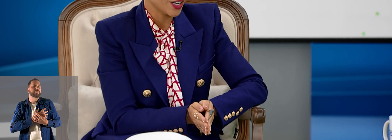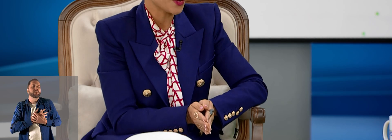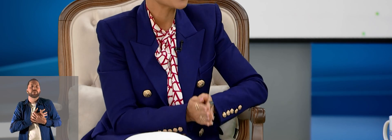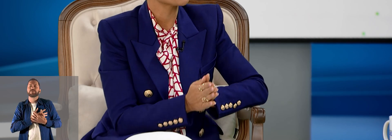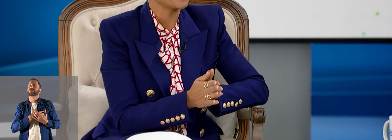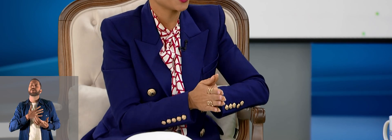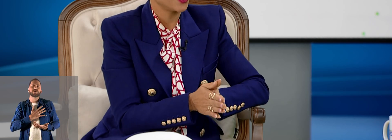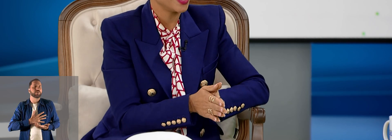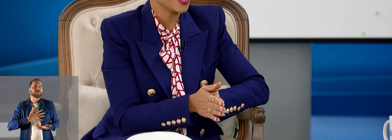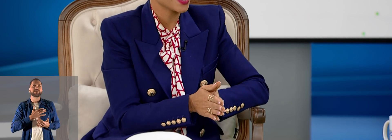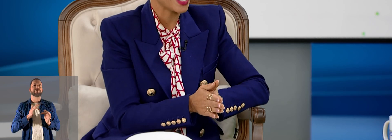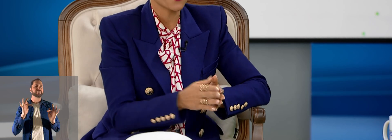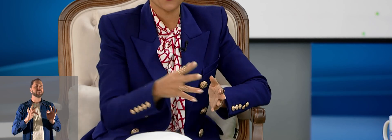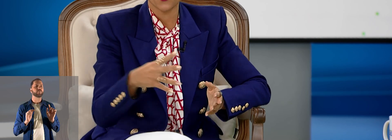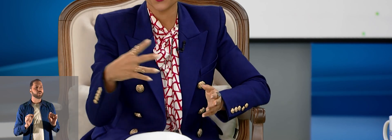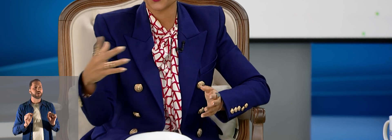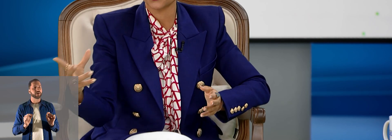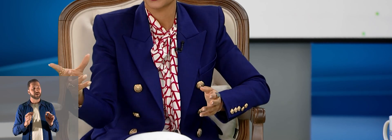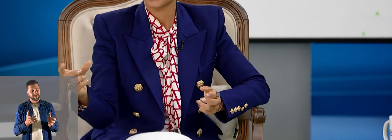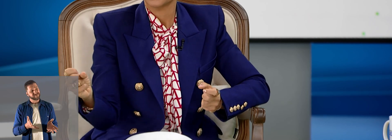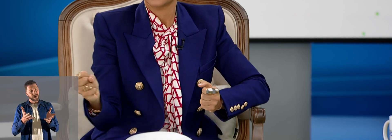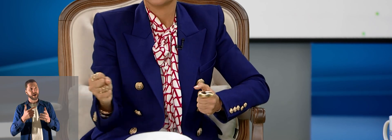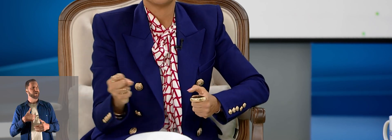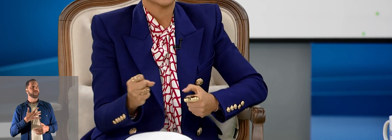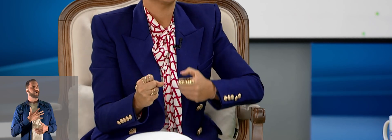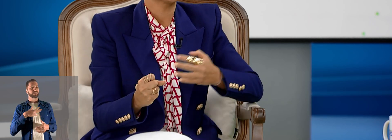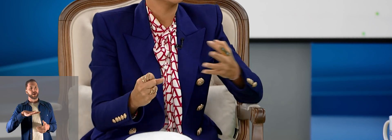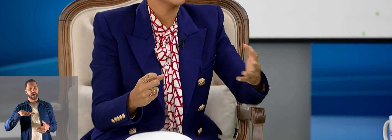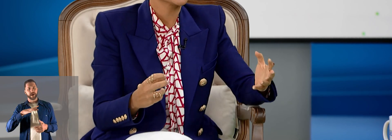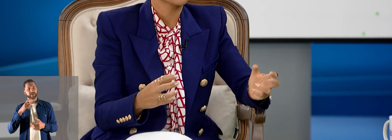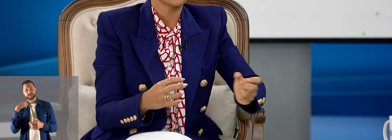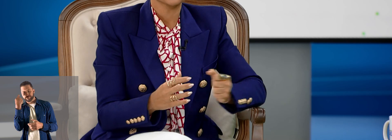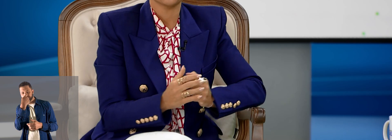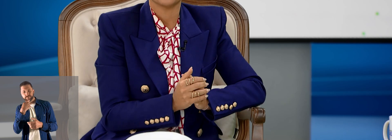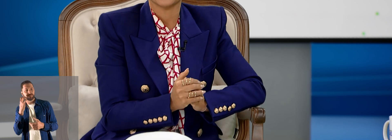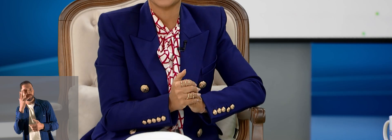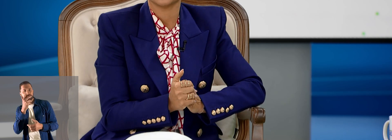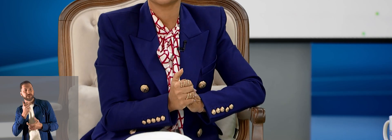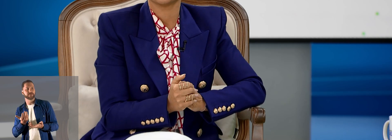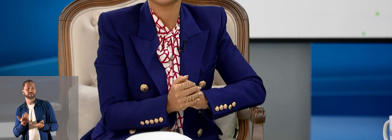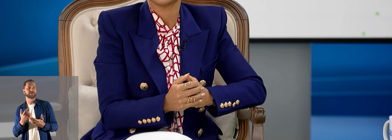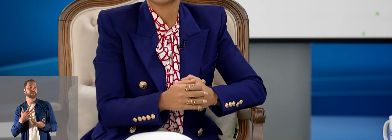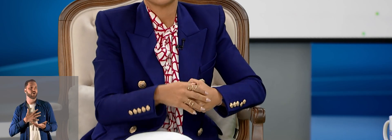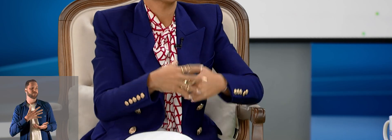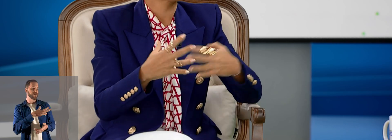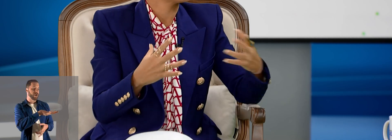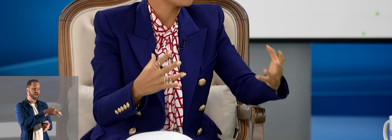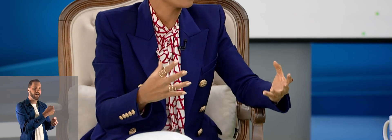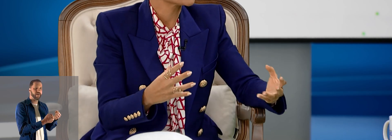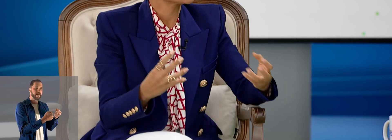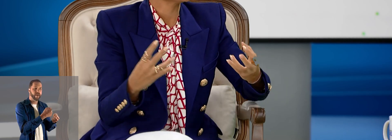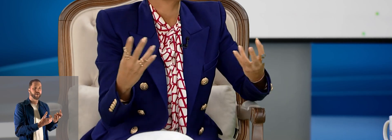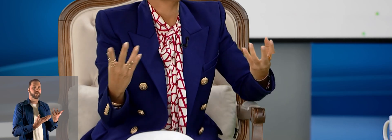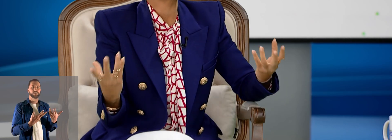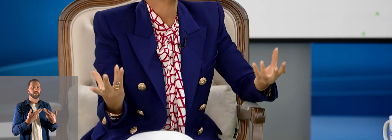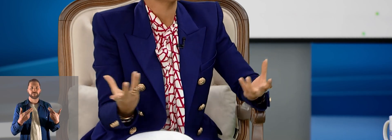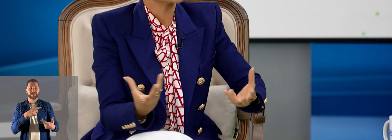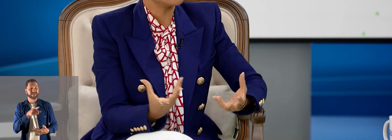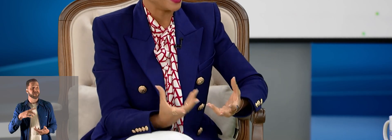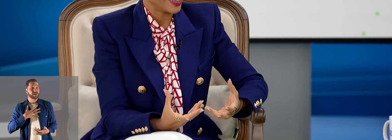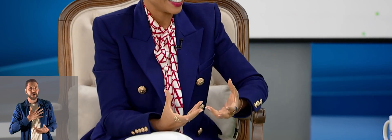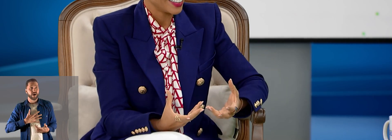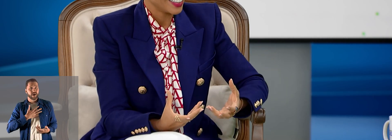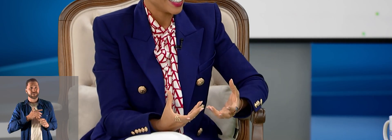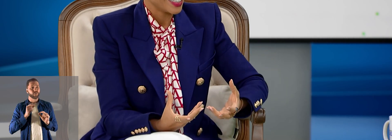o que te faz feliz ah eu gosto do mercado de beleza eu gosto do mercado de automóveis o que